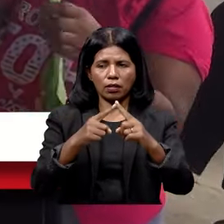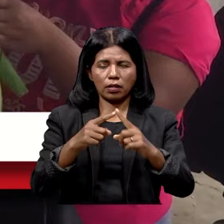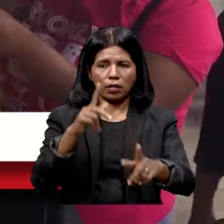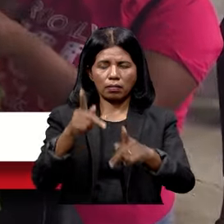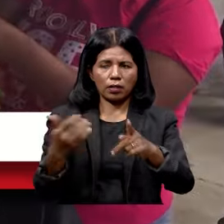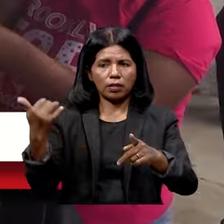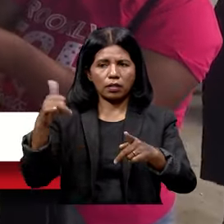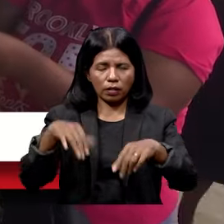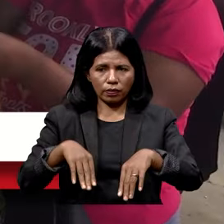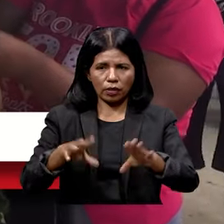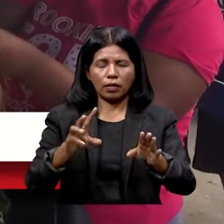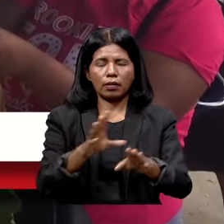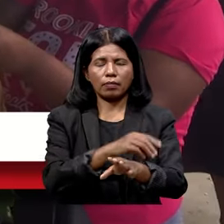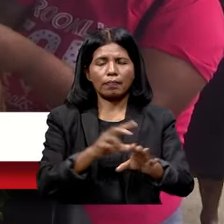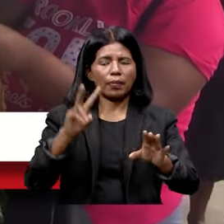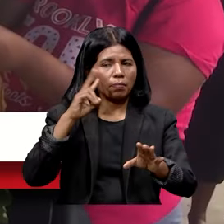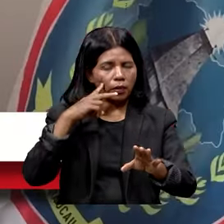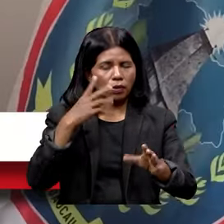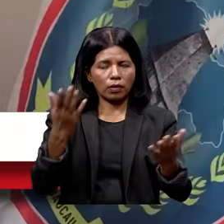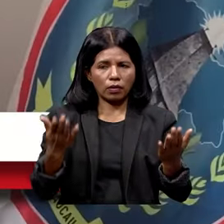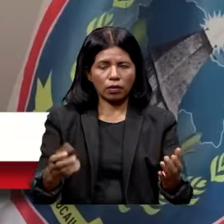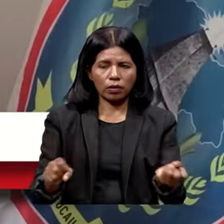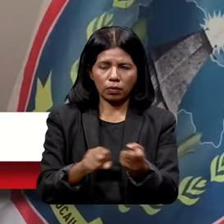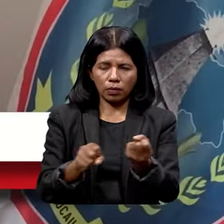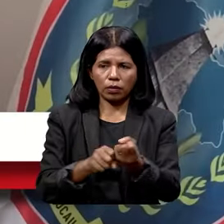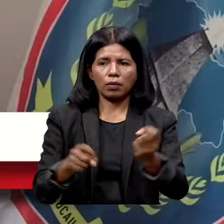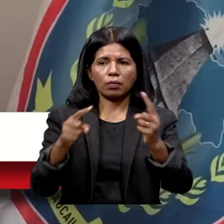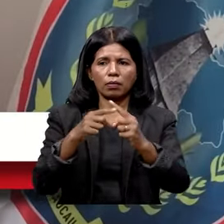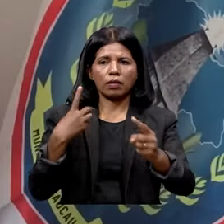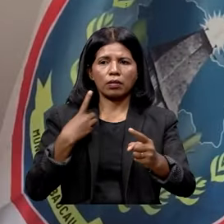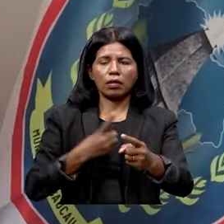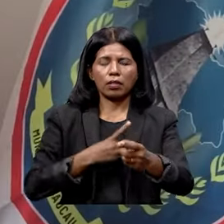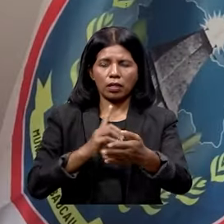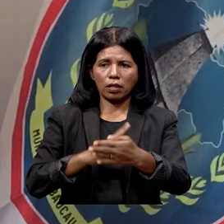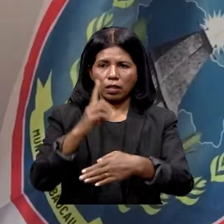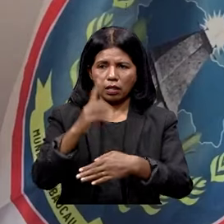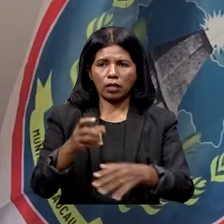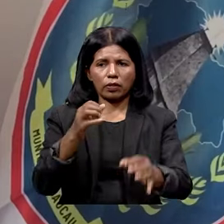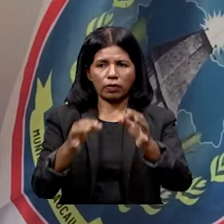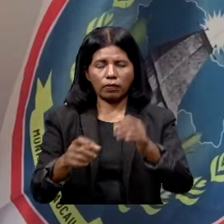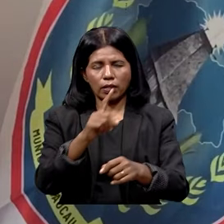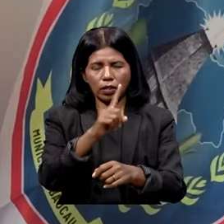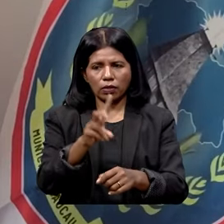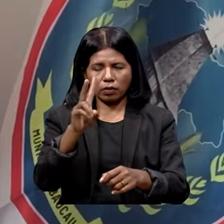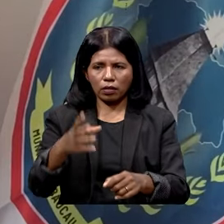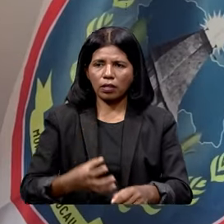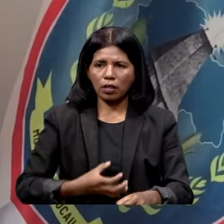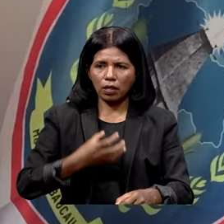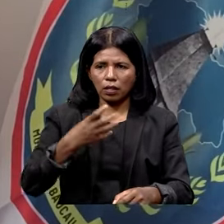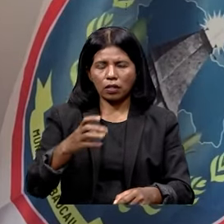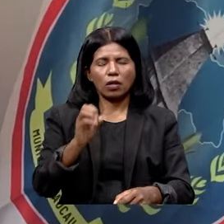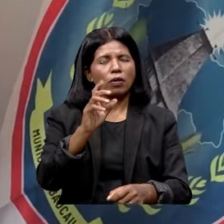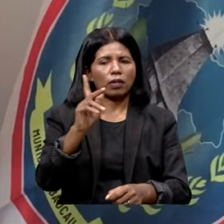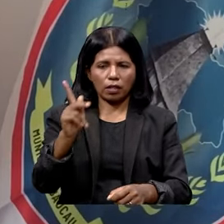sira, não é bem colar, como contribuído para o desenvolvimento. Mas que é ir da rua, rir, não é